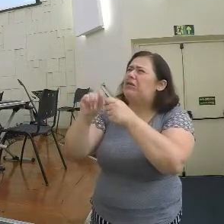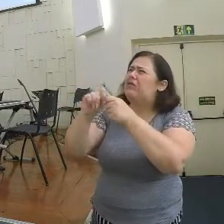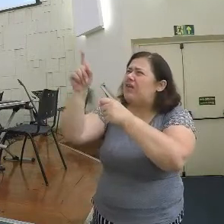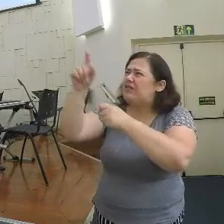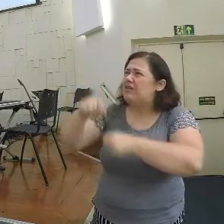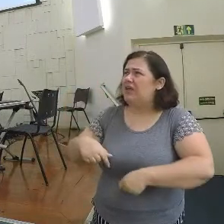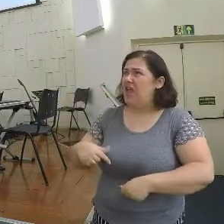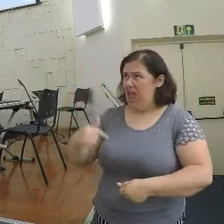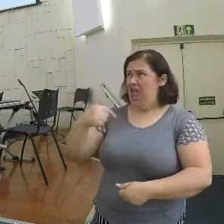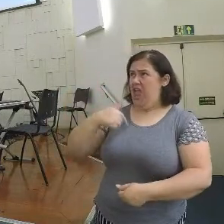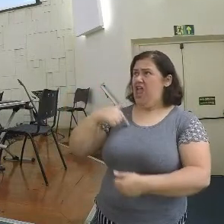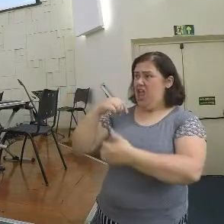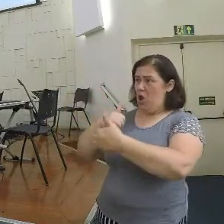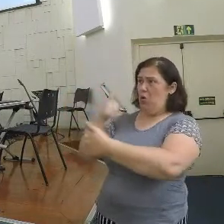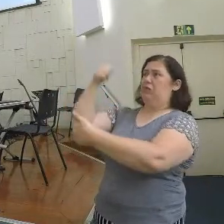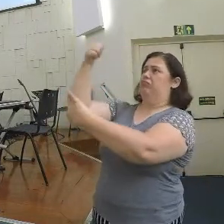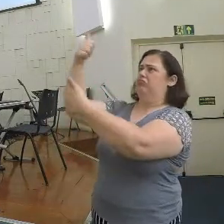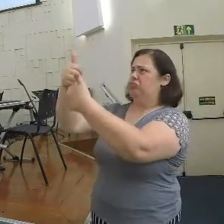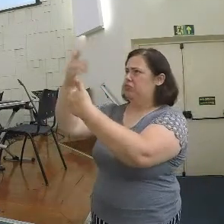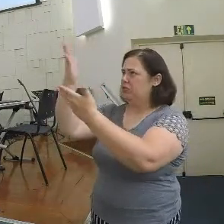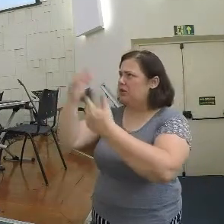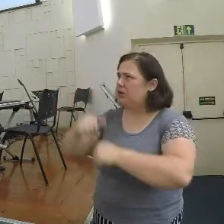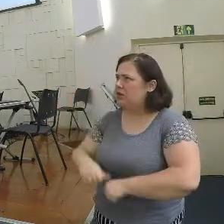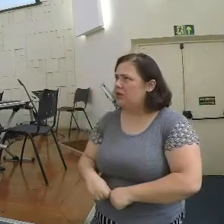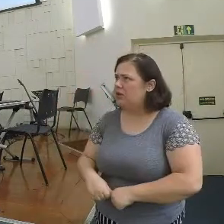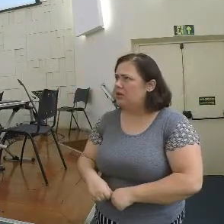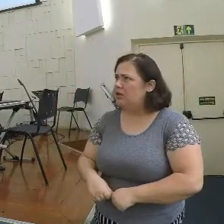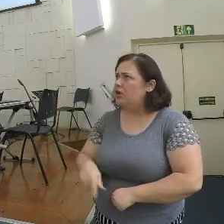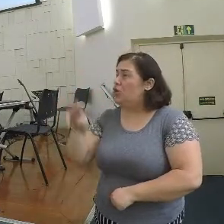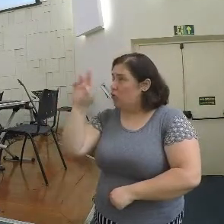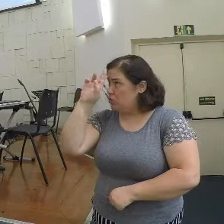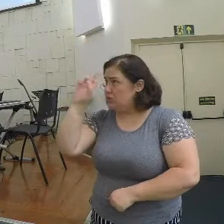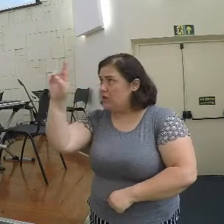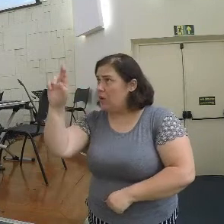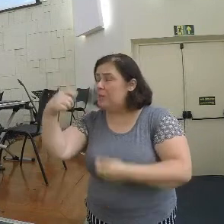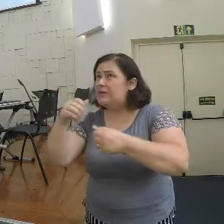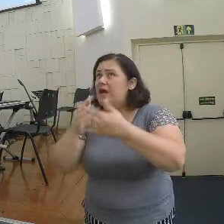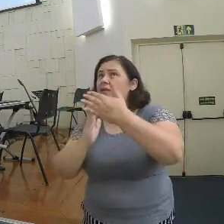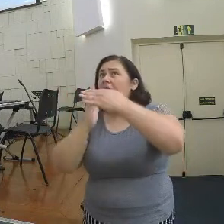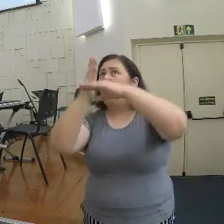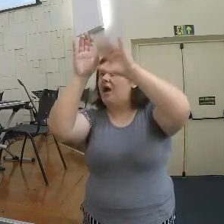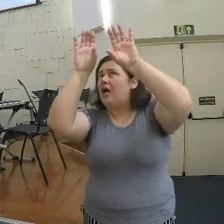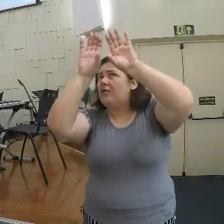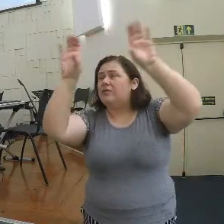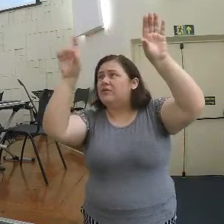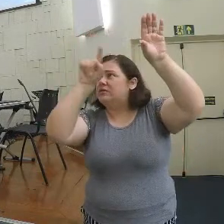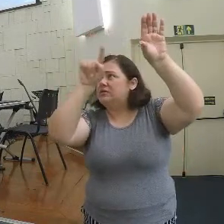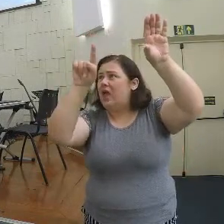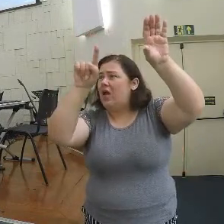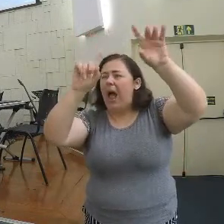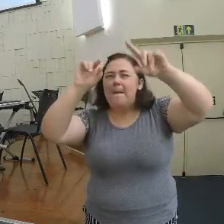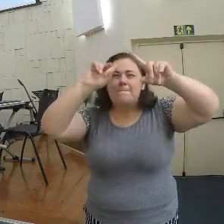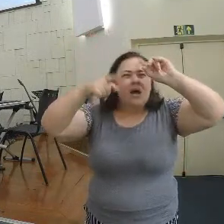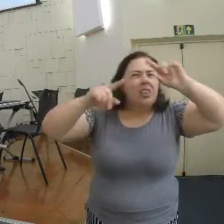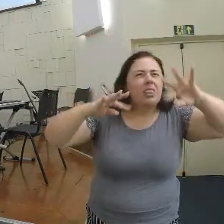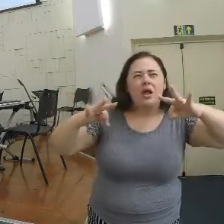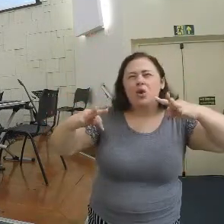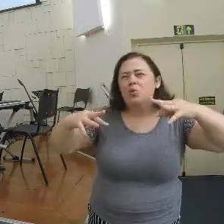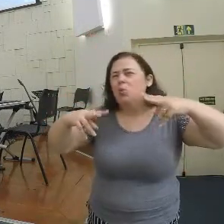meu? Teu lugar é no céu, comandando os mundos, dominando os